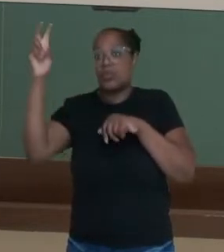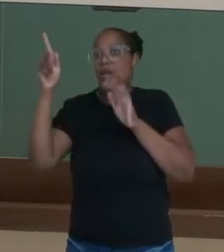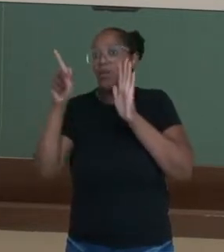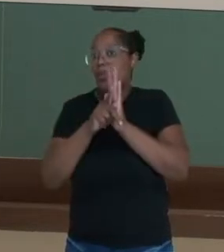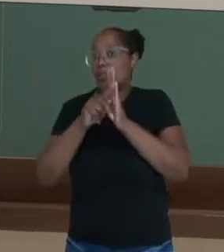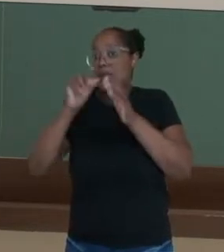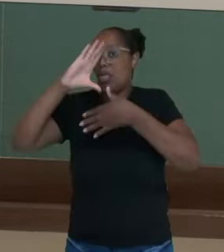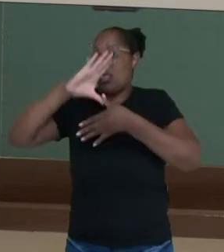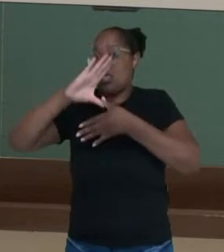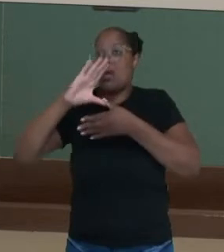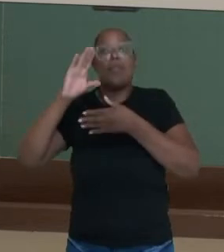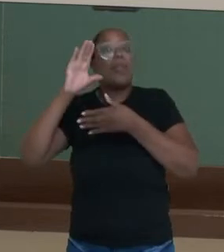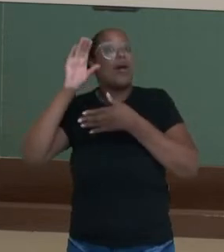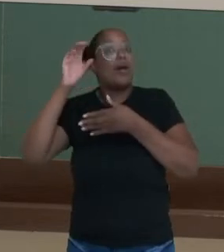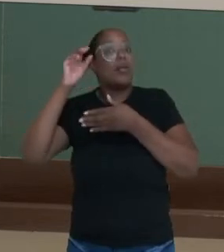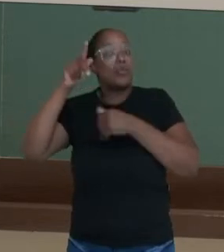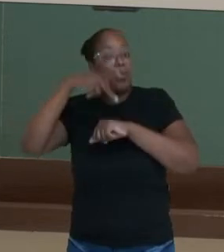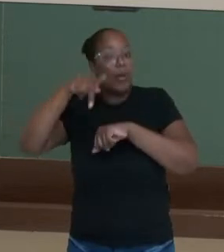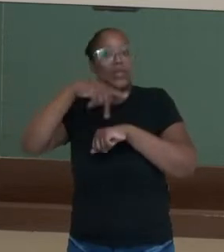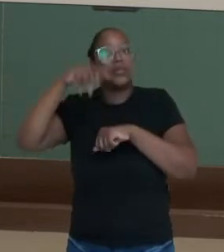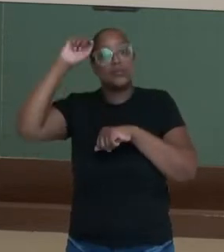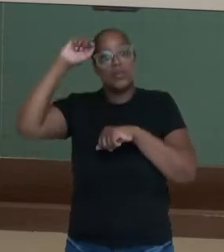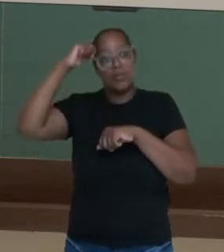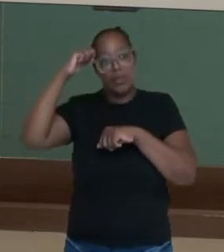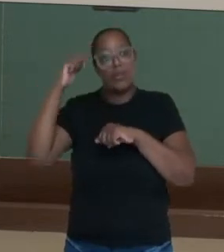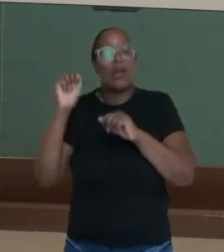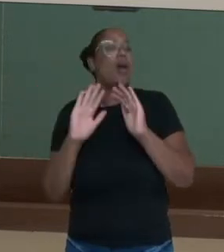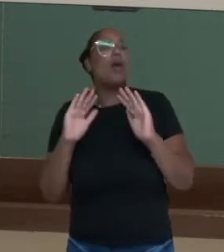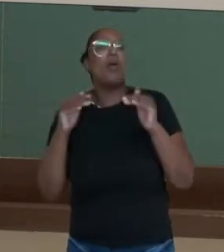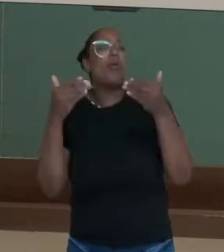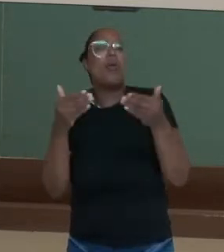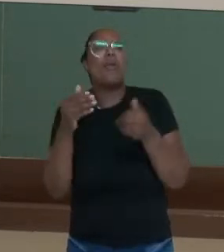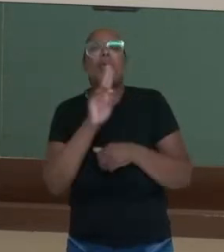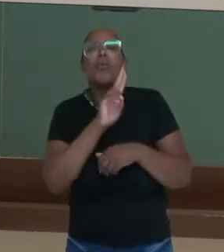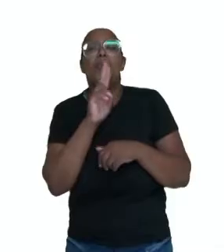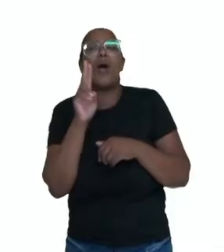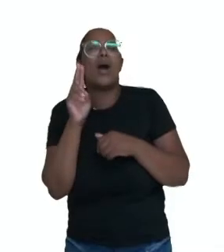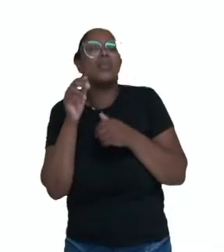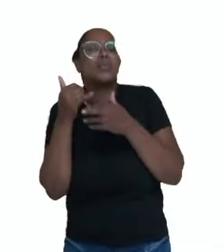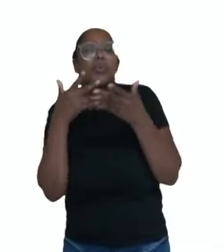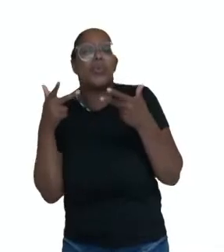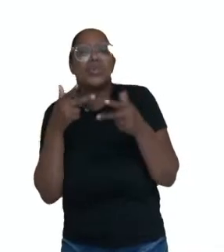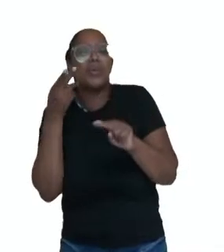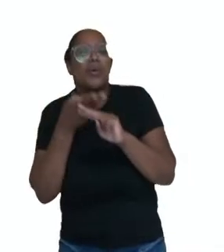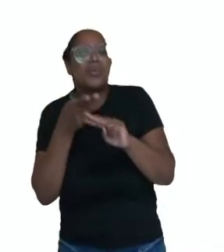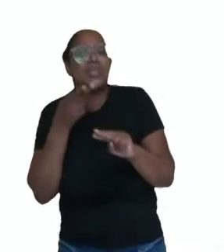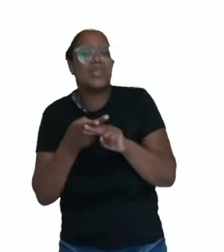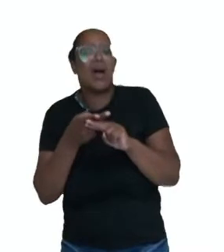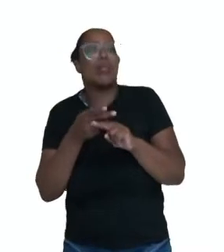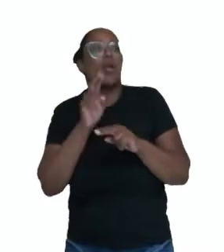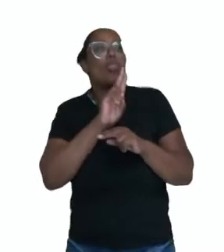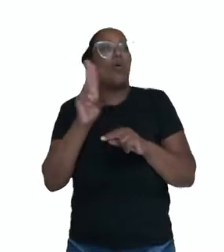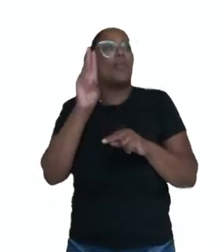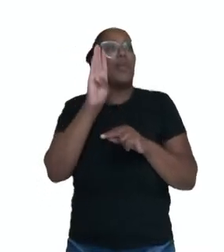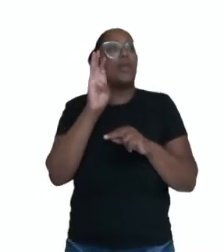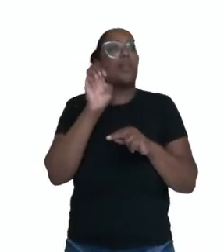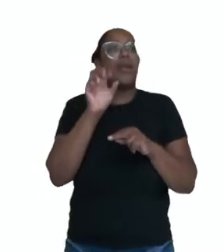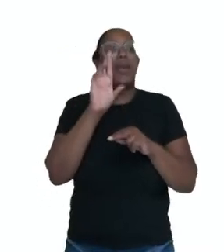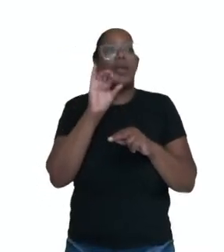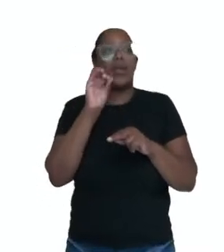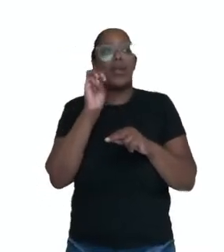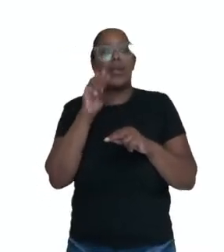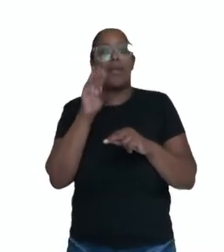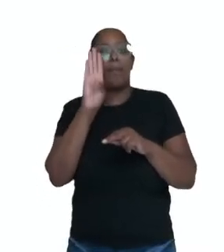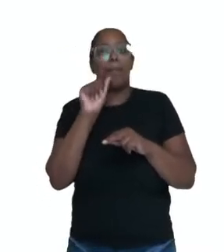numa roda de capoeira, bom? Então quais são esses instrumentos? Vamos lembrar quais são? O berimbau, o